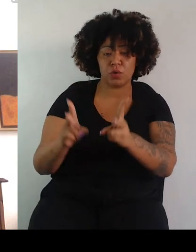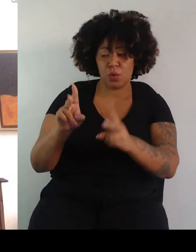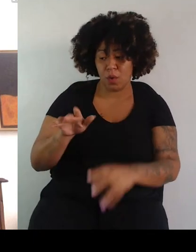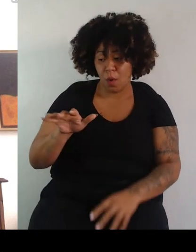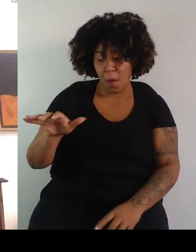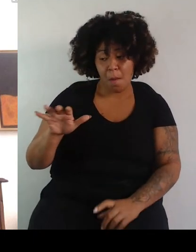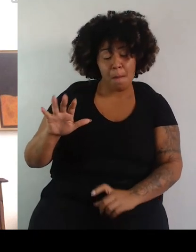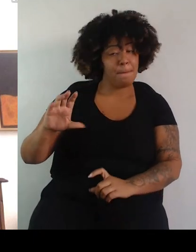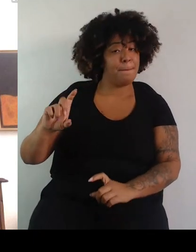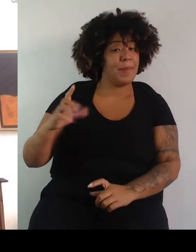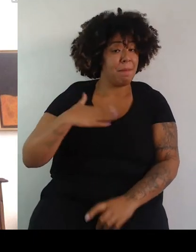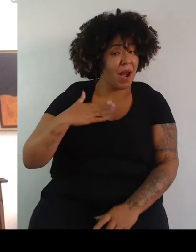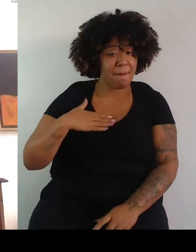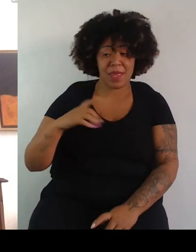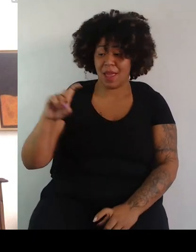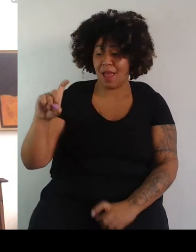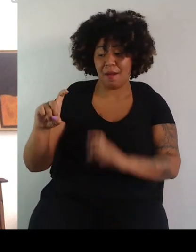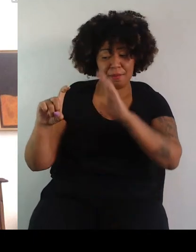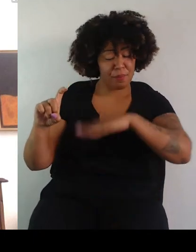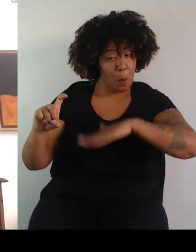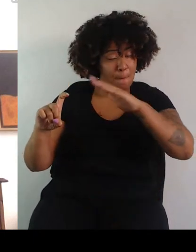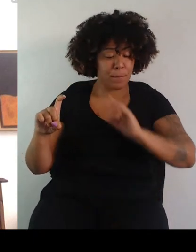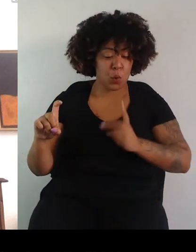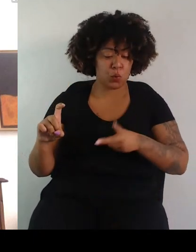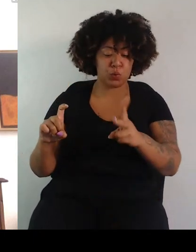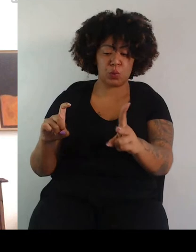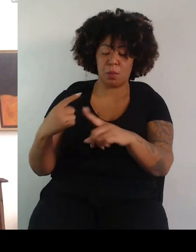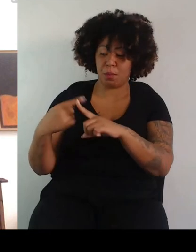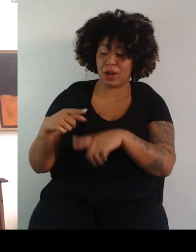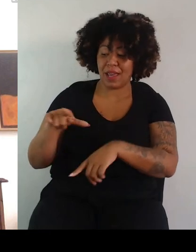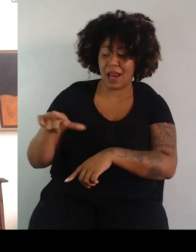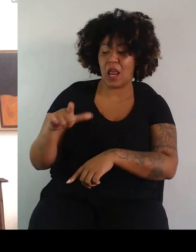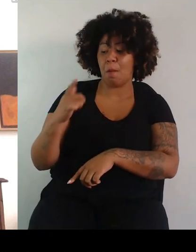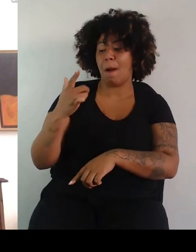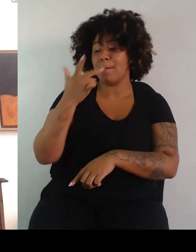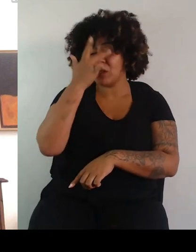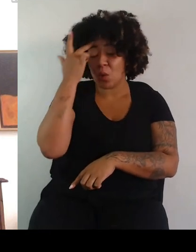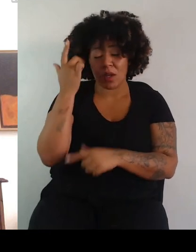para mim no sentido de que ele era uma pessoa muito extraordinária